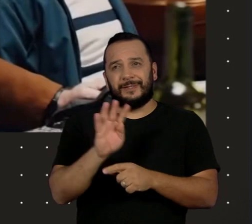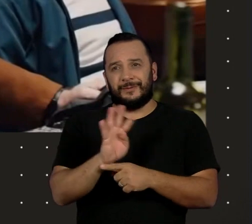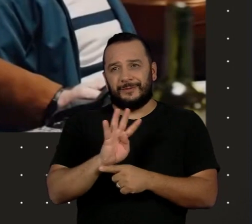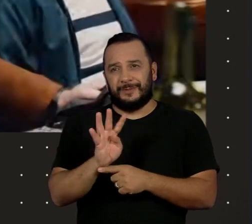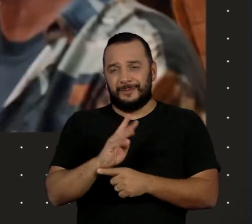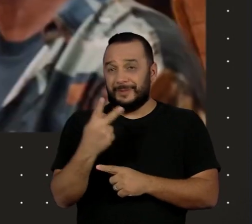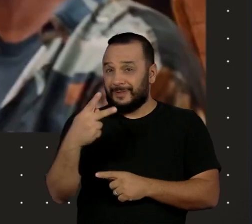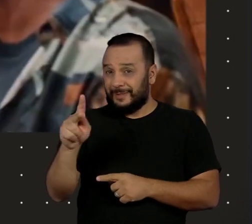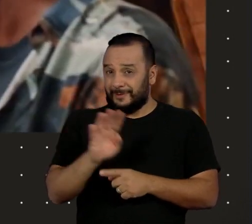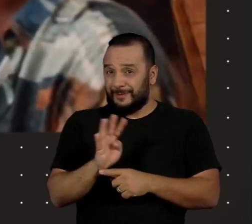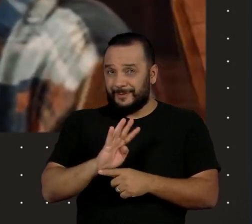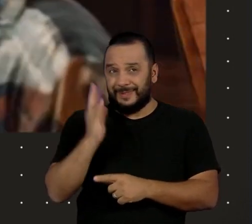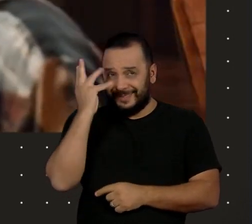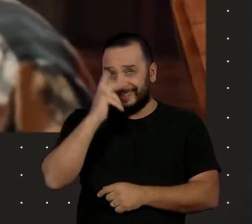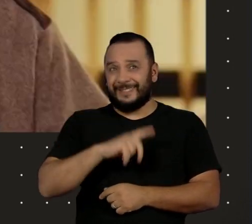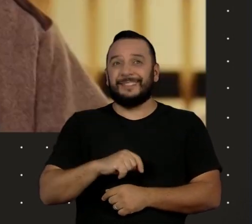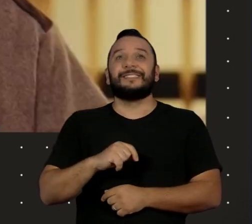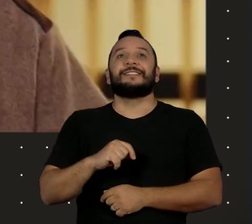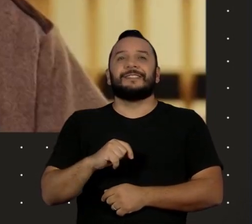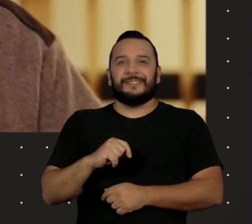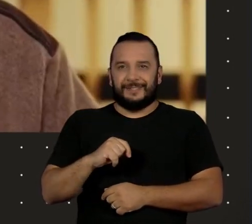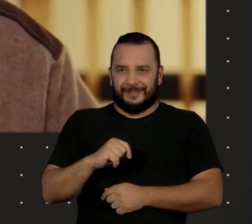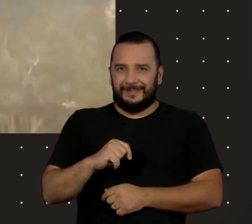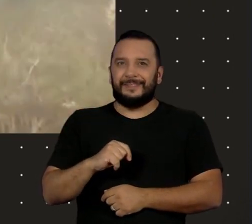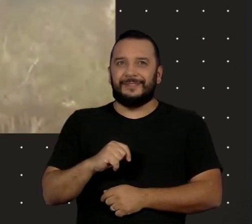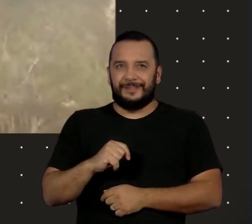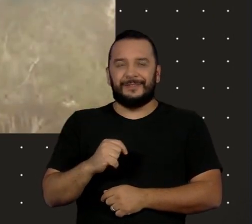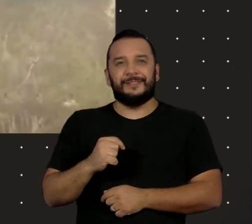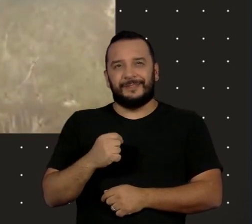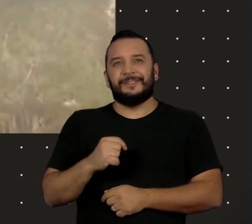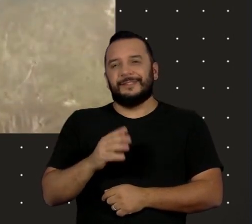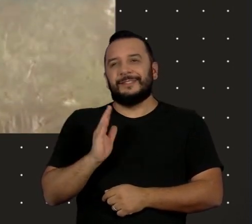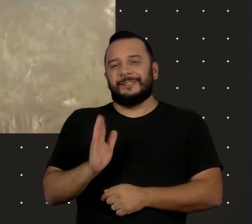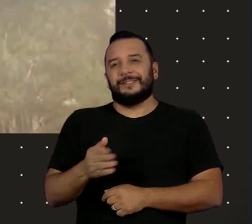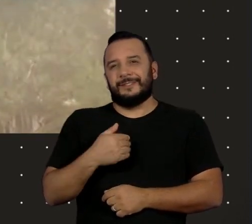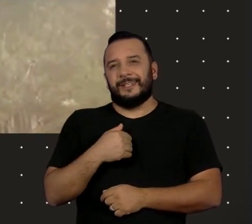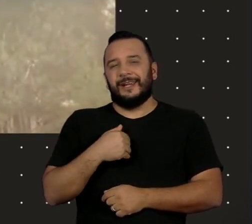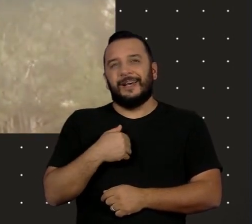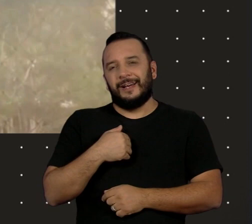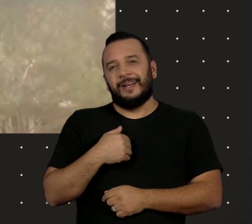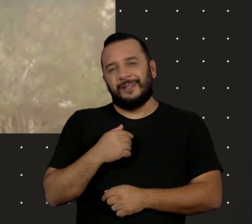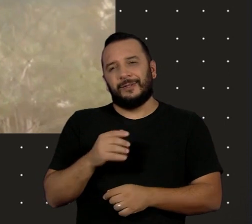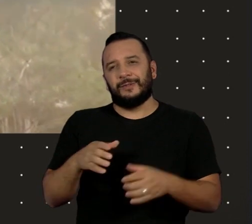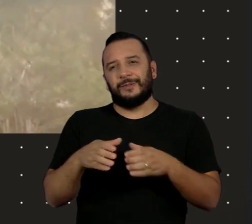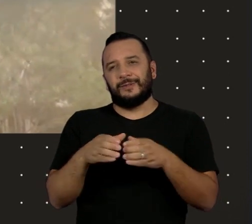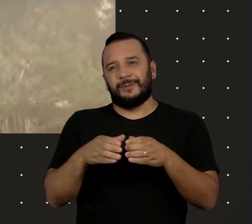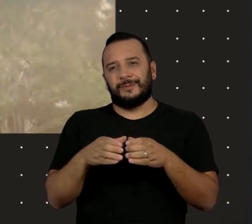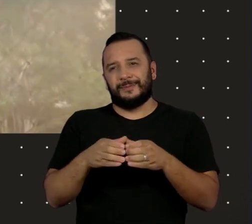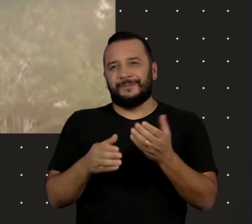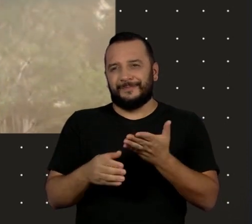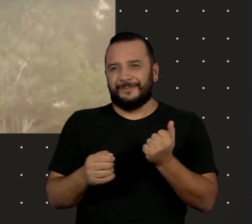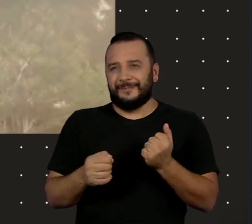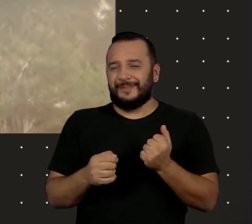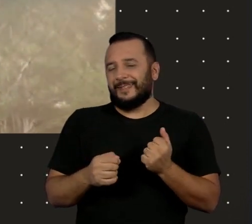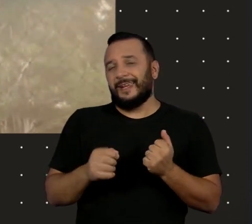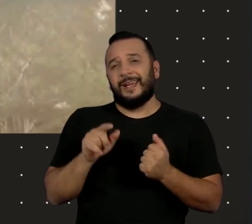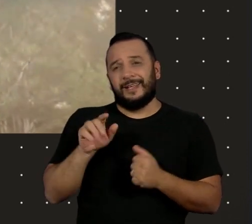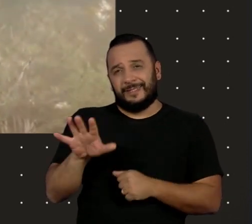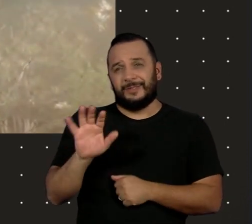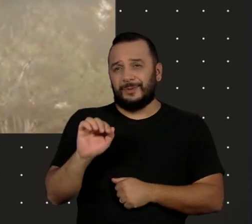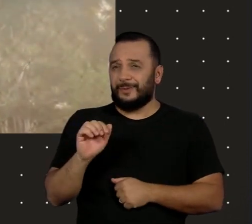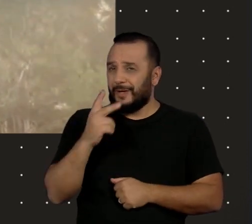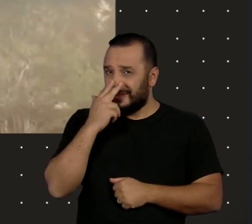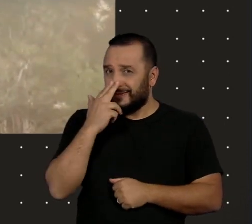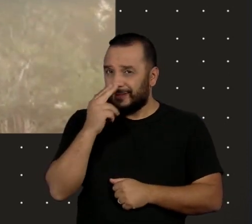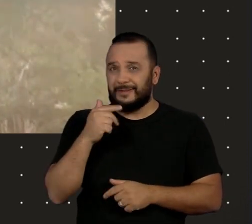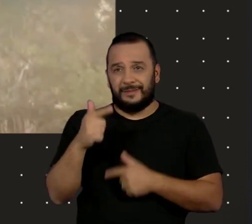lindo, né? Clube dos Anjos. E é isso aí, as coisas, às vezes o trabalho